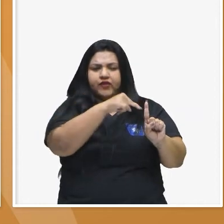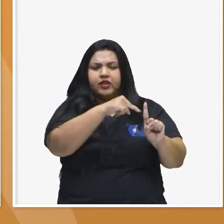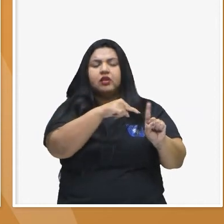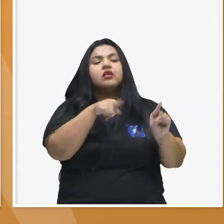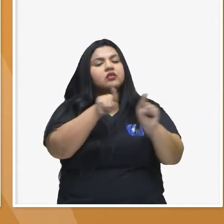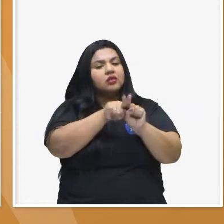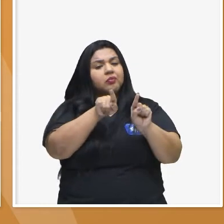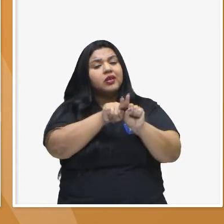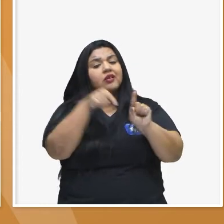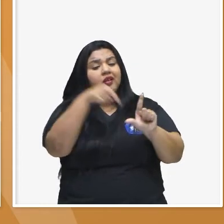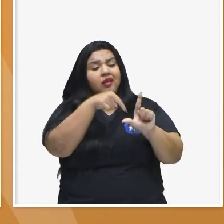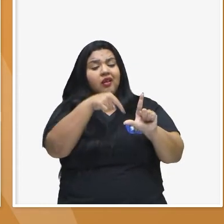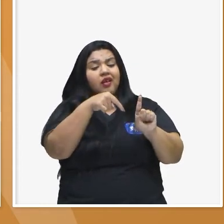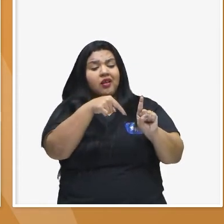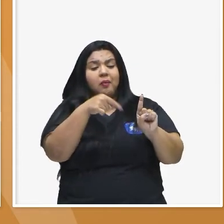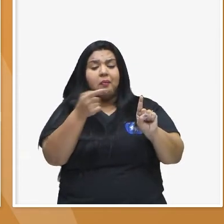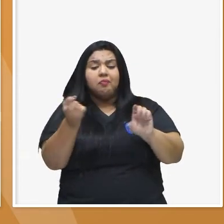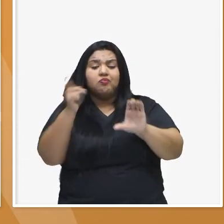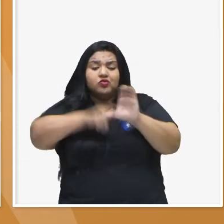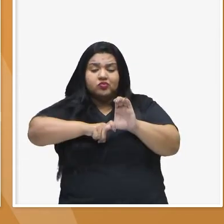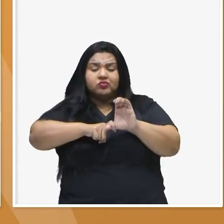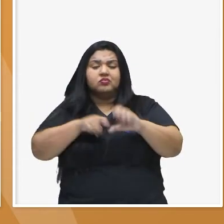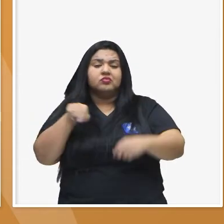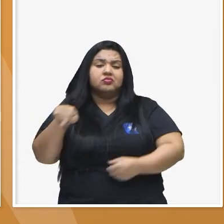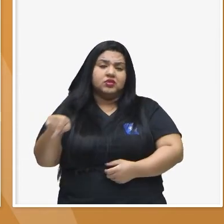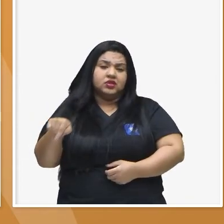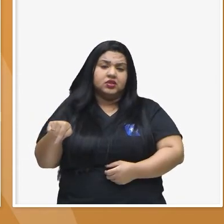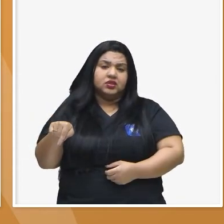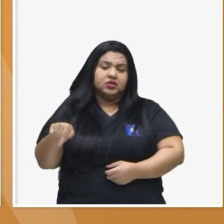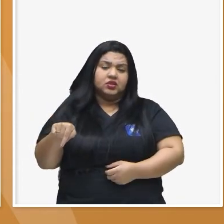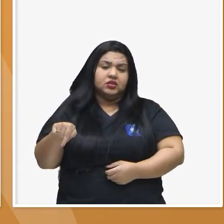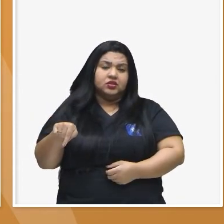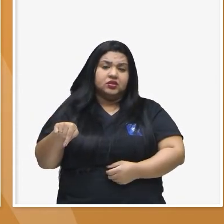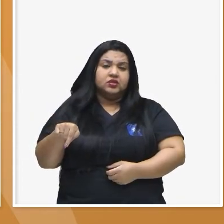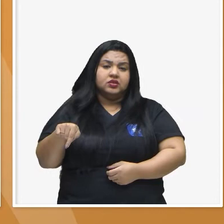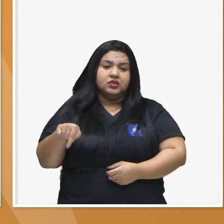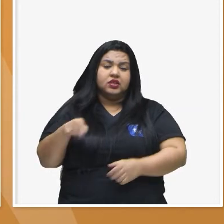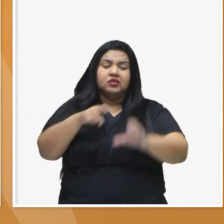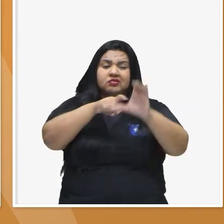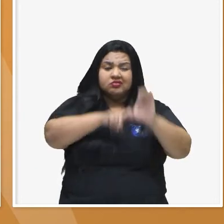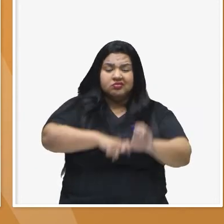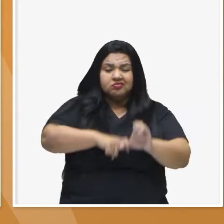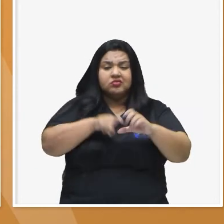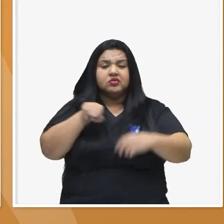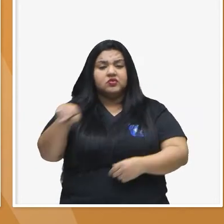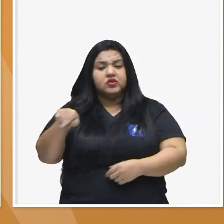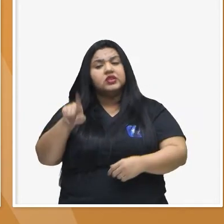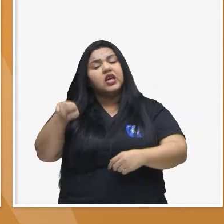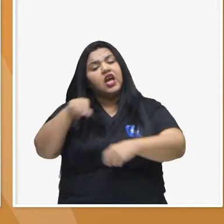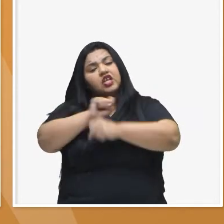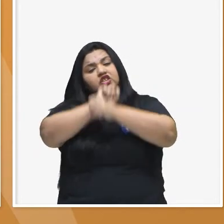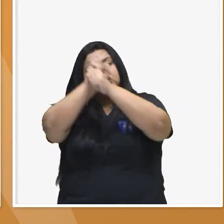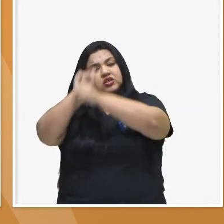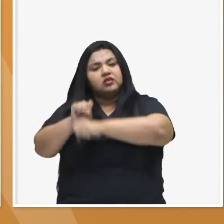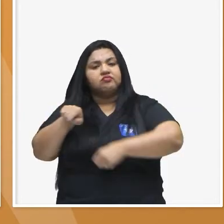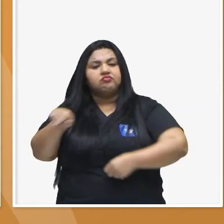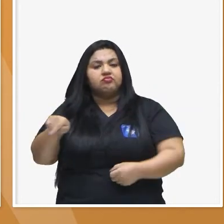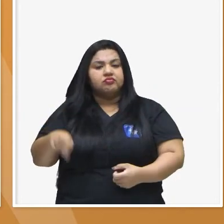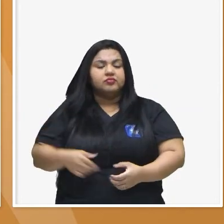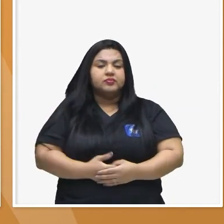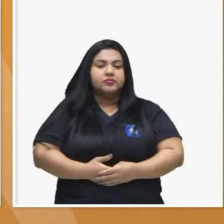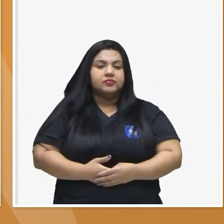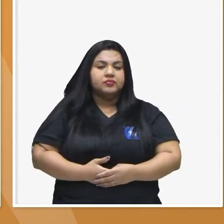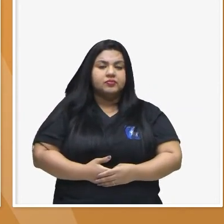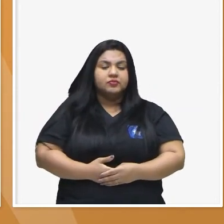desse escravo. Toda vez que você se torna dependente de algo, você é escravo daquilo. Né?